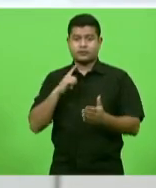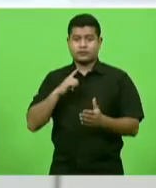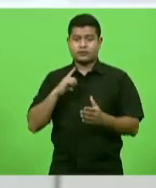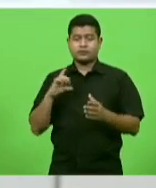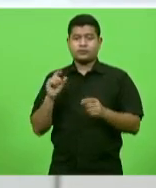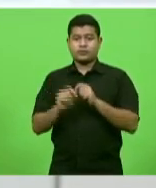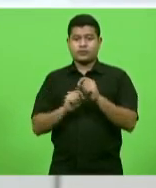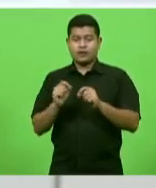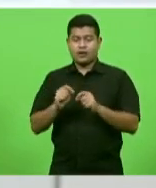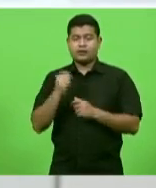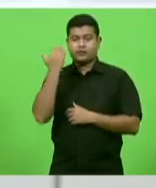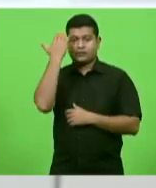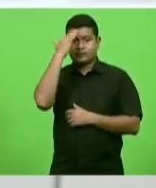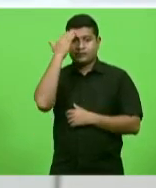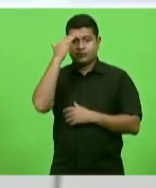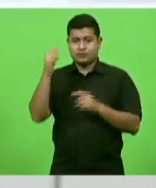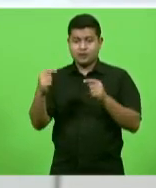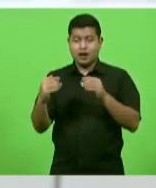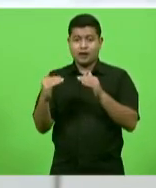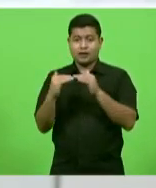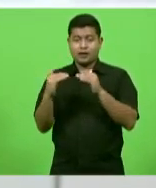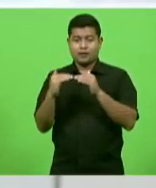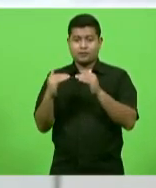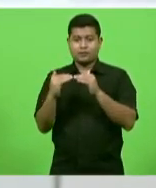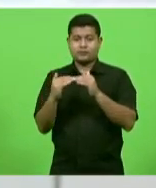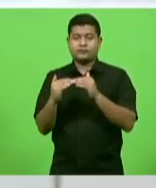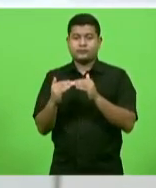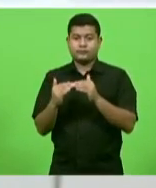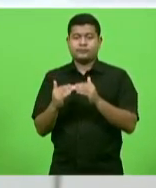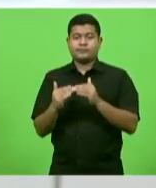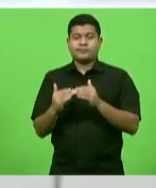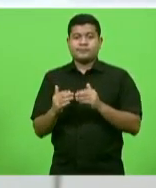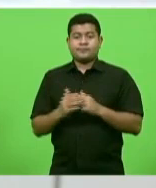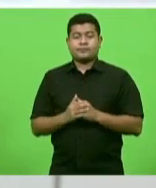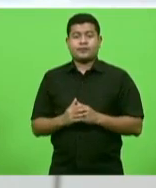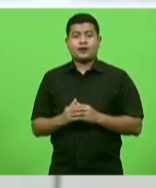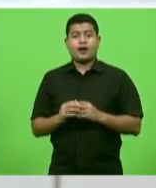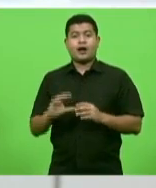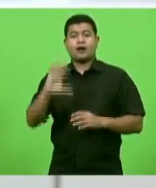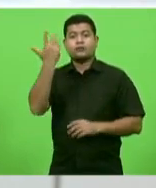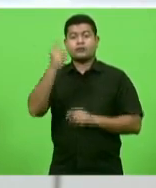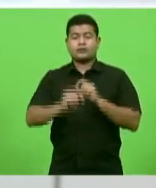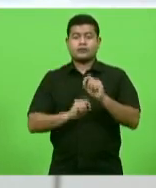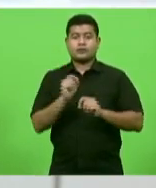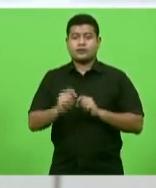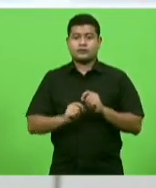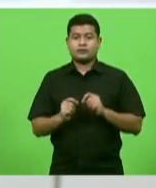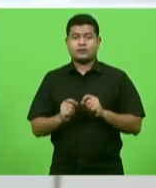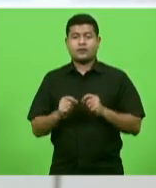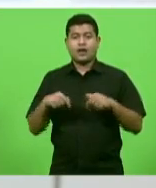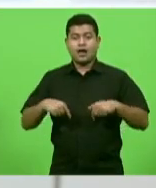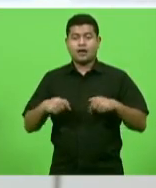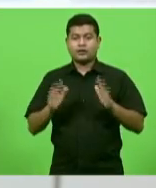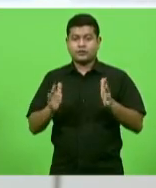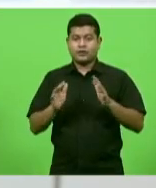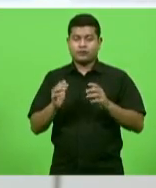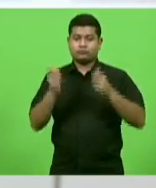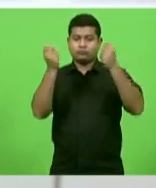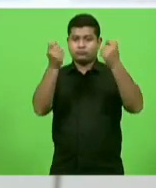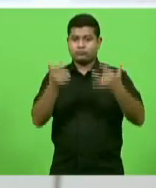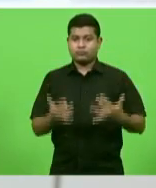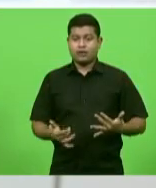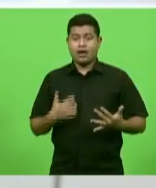exarado raspas de acordo ocorre que os fatos conforme errados não revelam de forma Clara